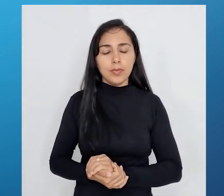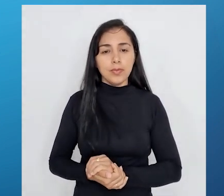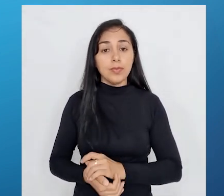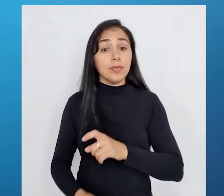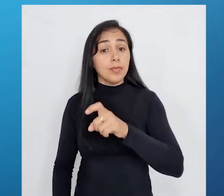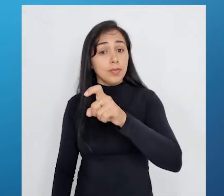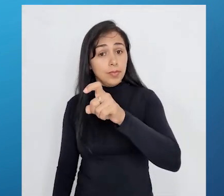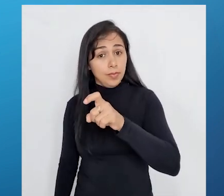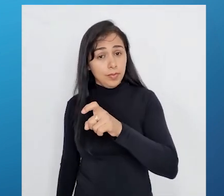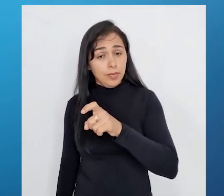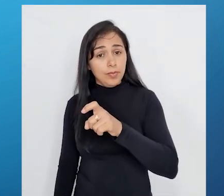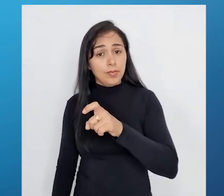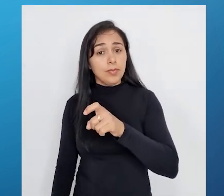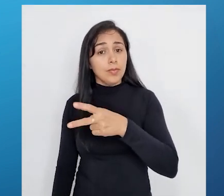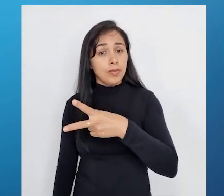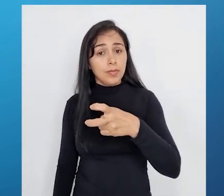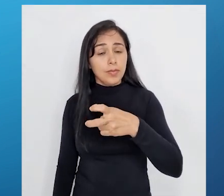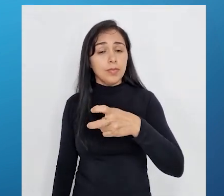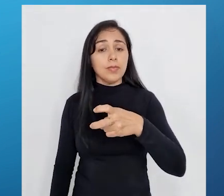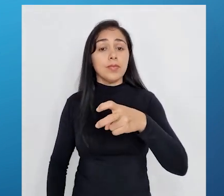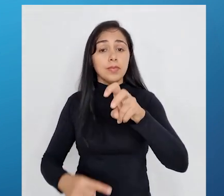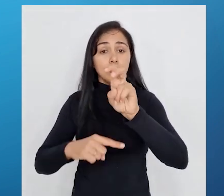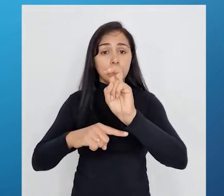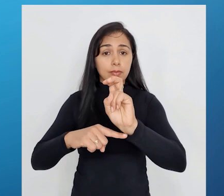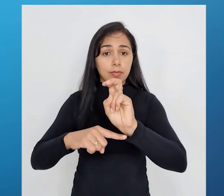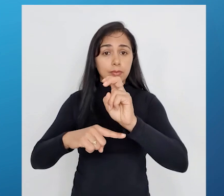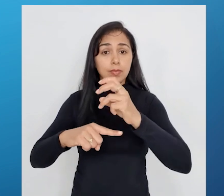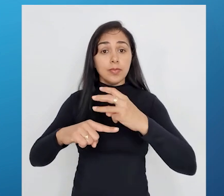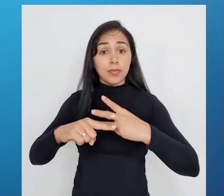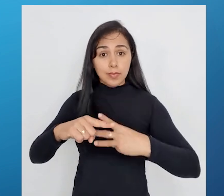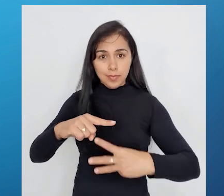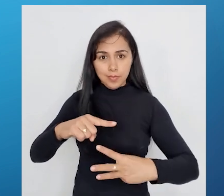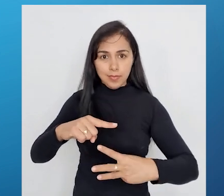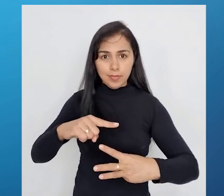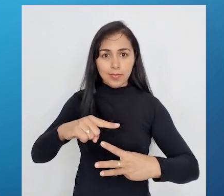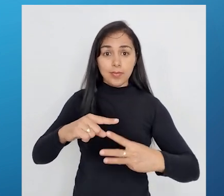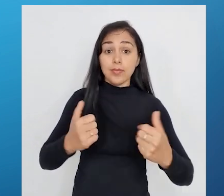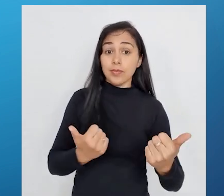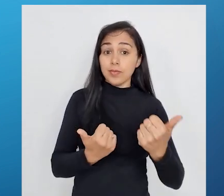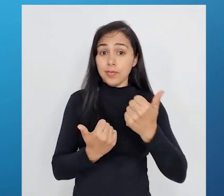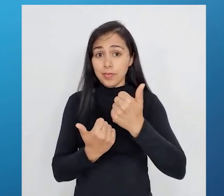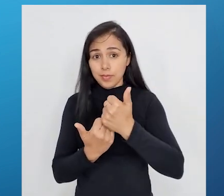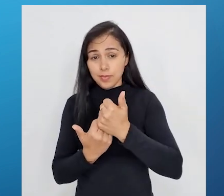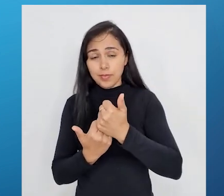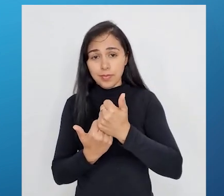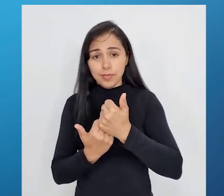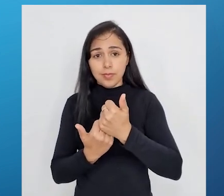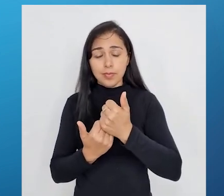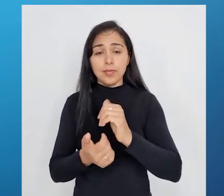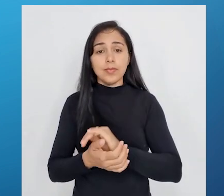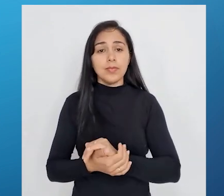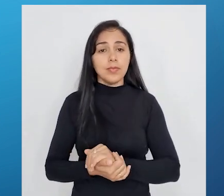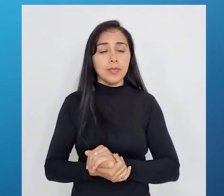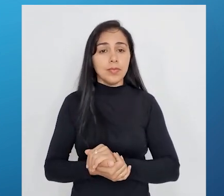5 sobre 3, 5 sobre 3 e